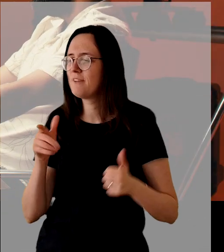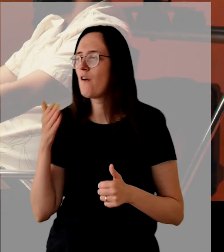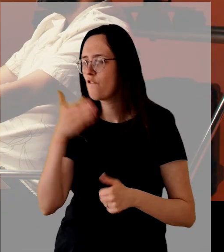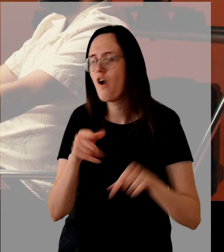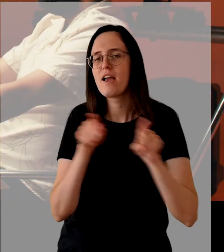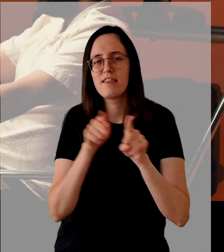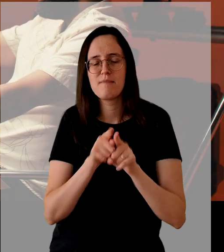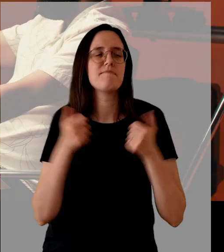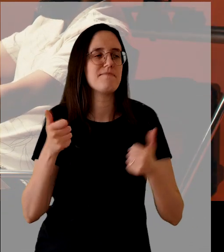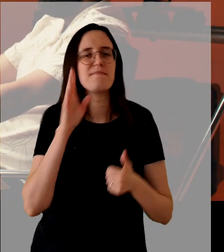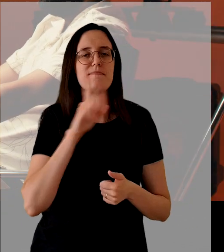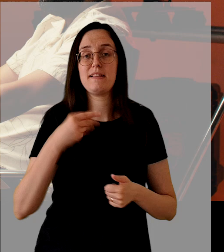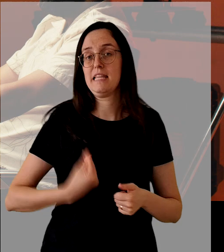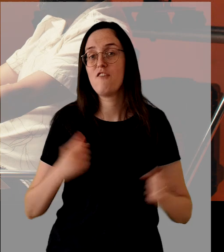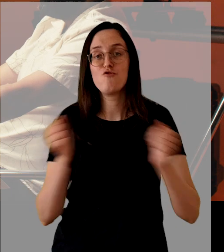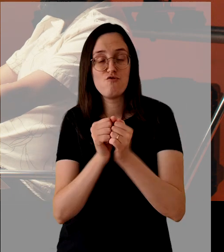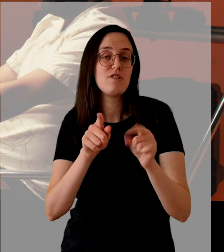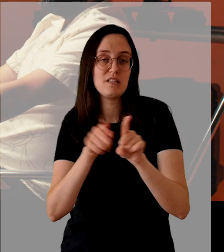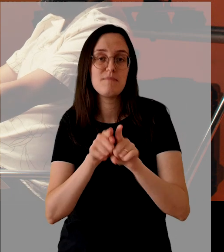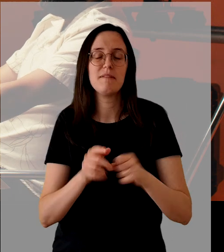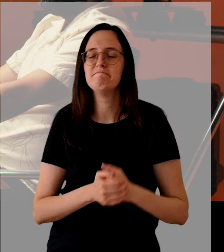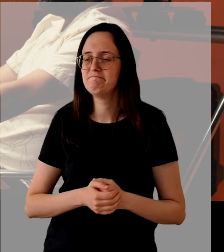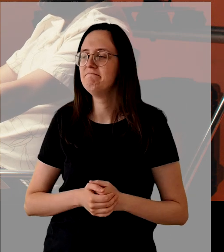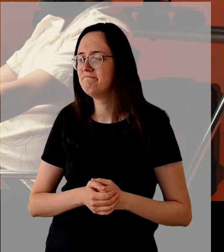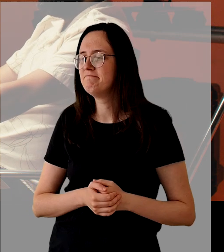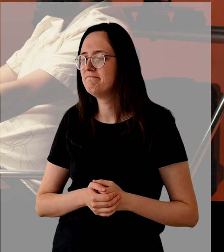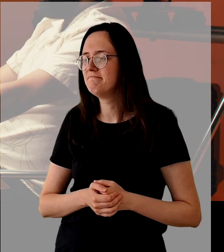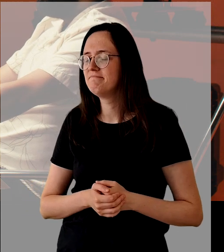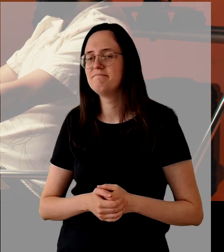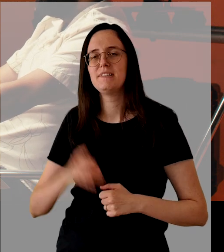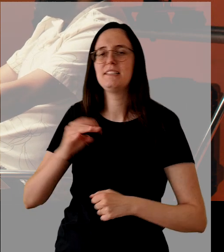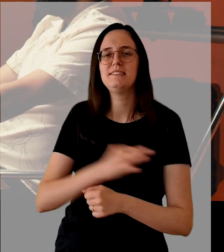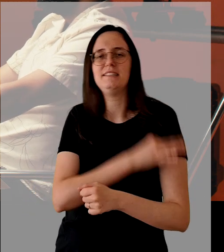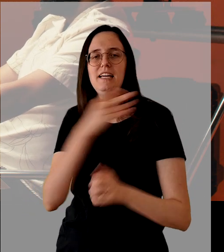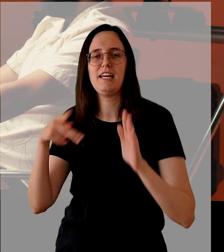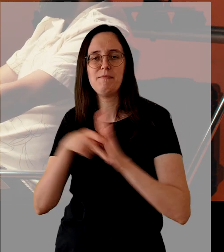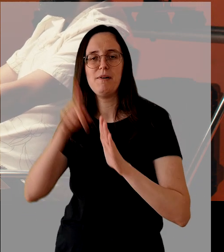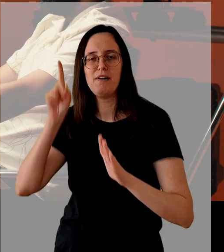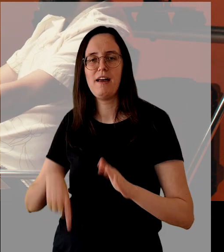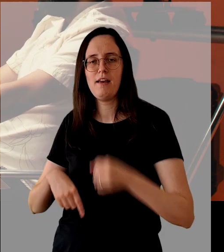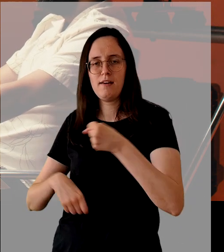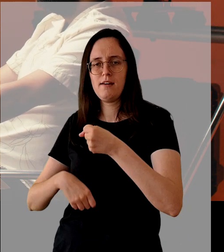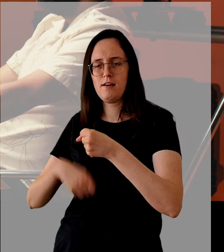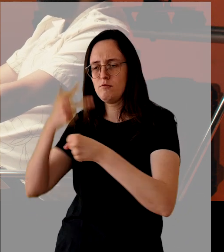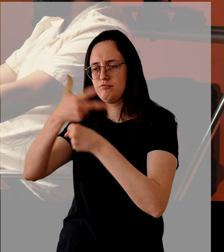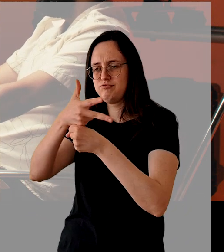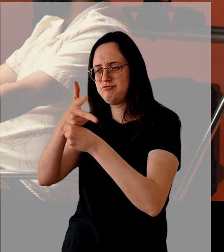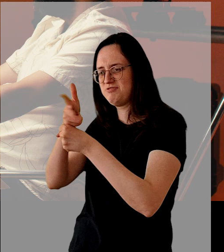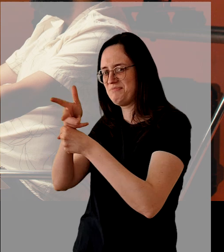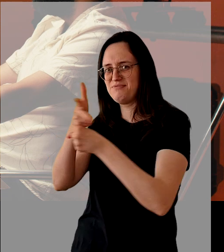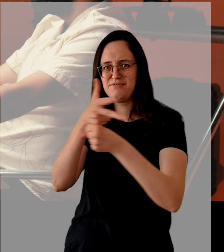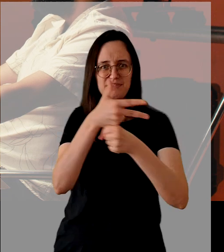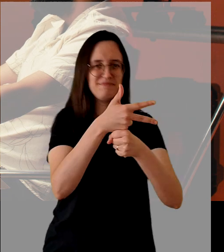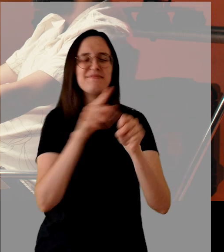foi também óbvio, você estava lá também, Fui um dia para dar uma nosso ajuda lá. técnico de gimbal, né? Então, foi muito massa,